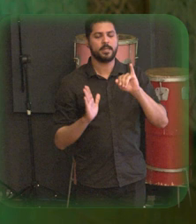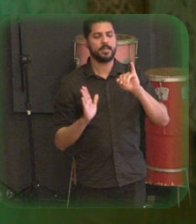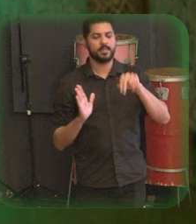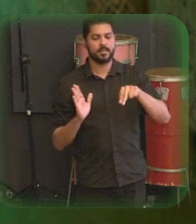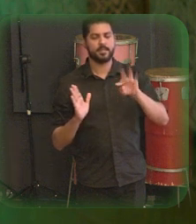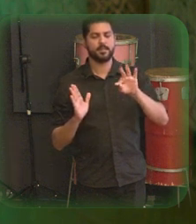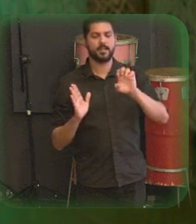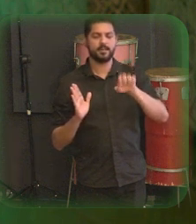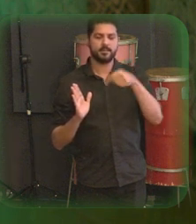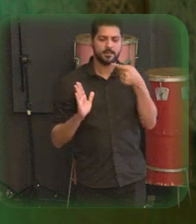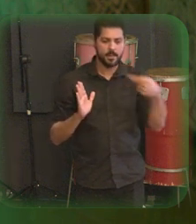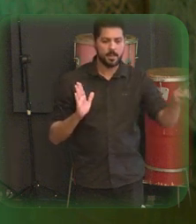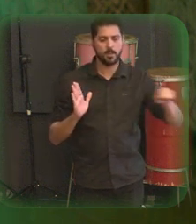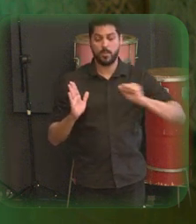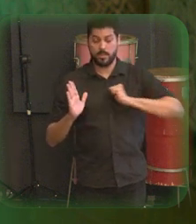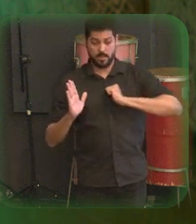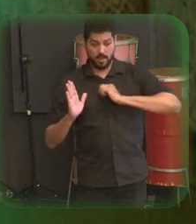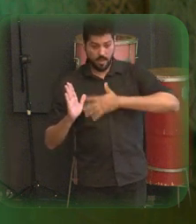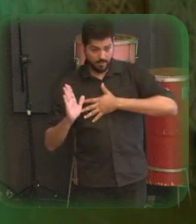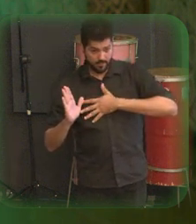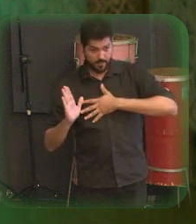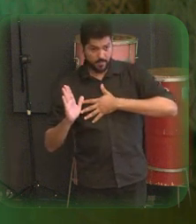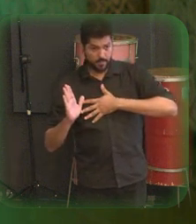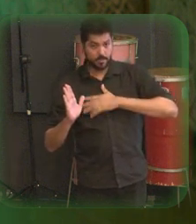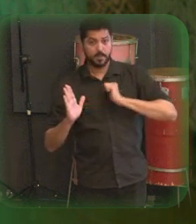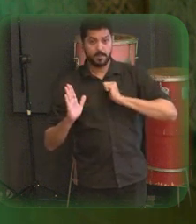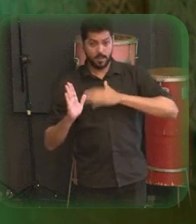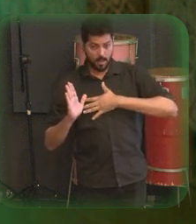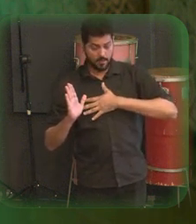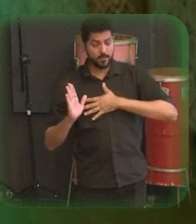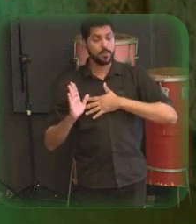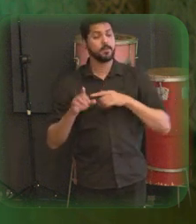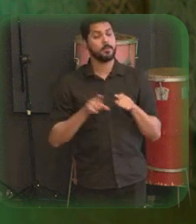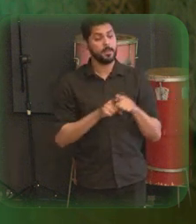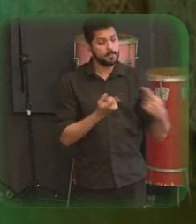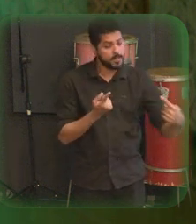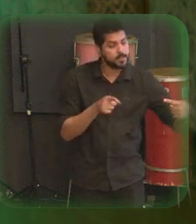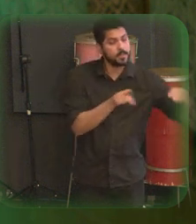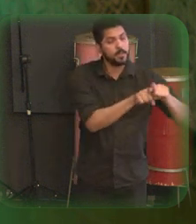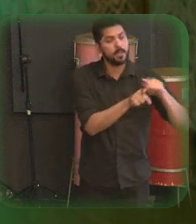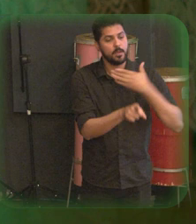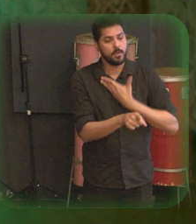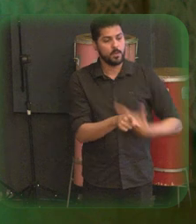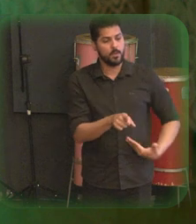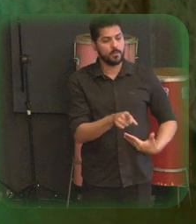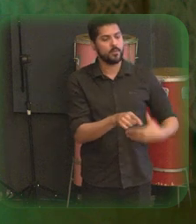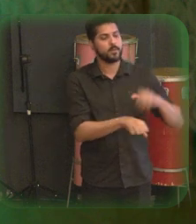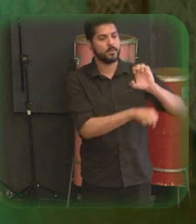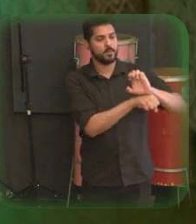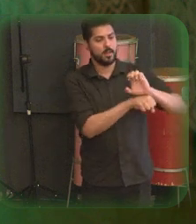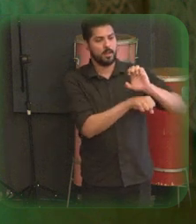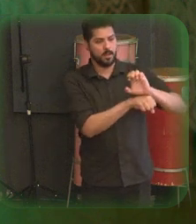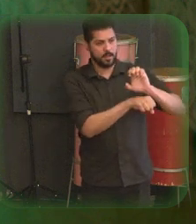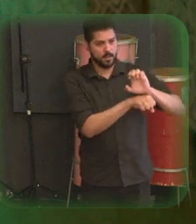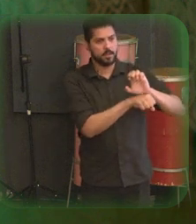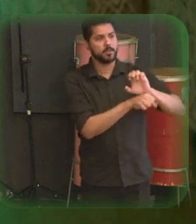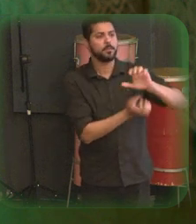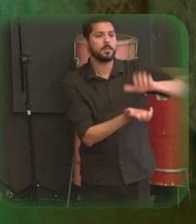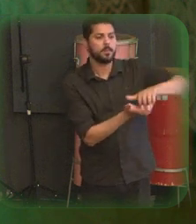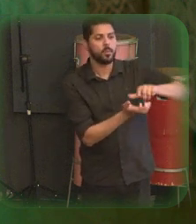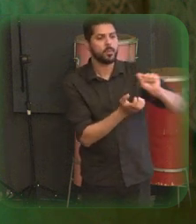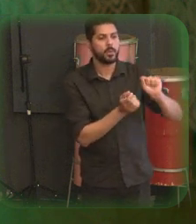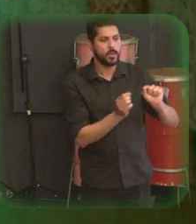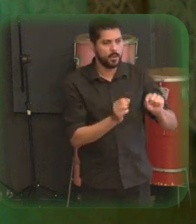Instituto Federal de Pernambuco e o Governo de Estado de Pernambuco, com vistas à execução de ações de